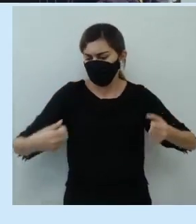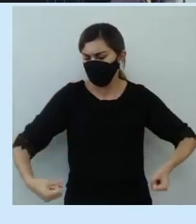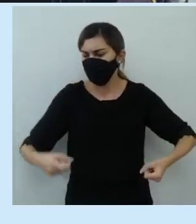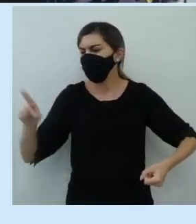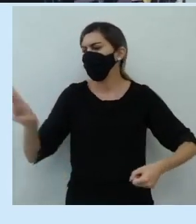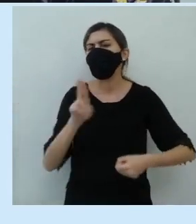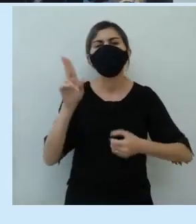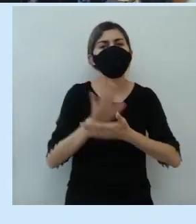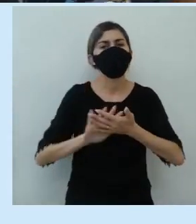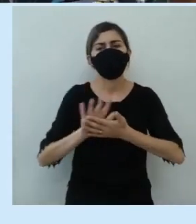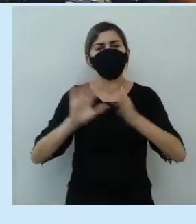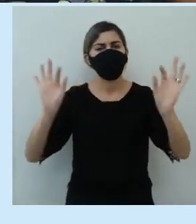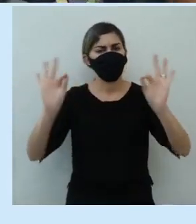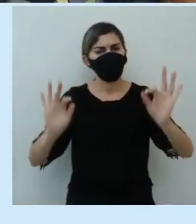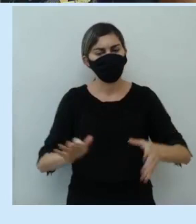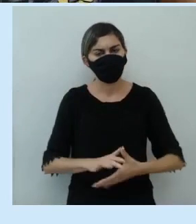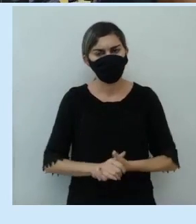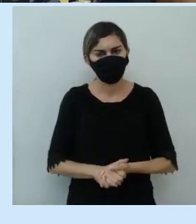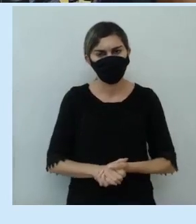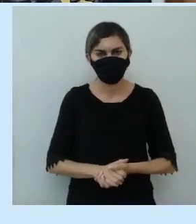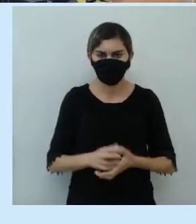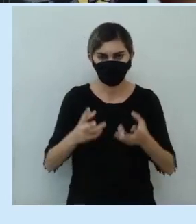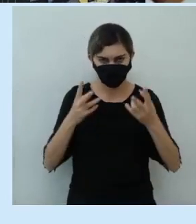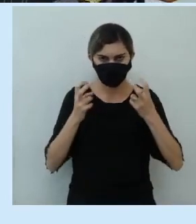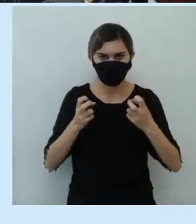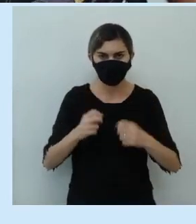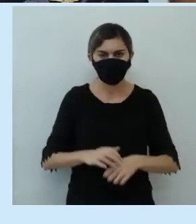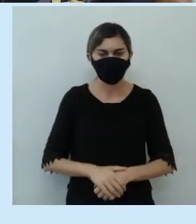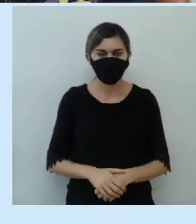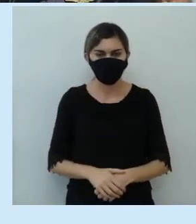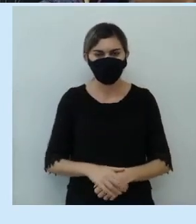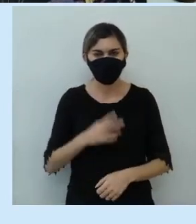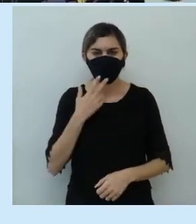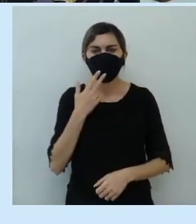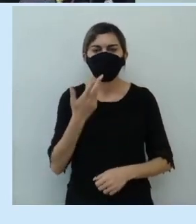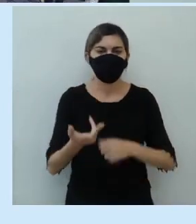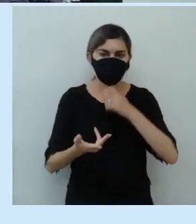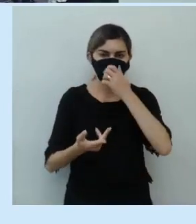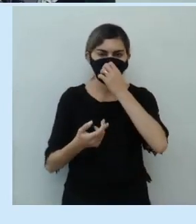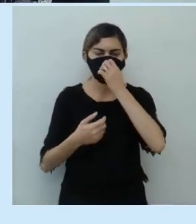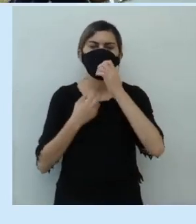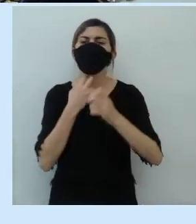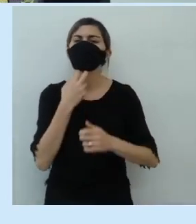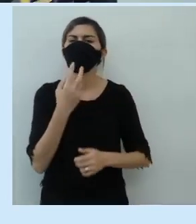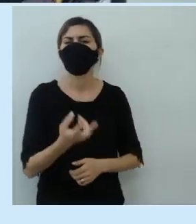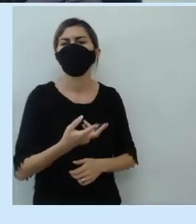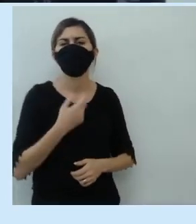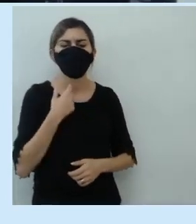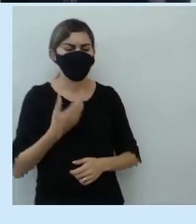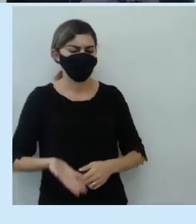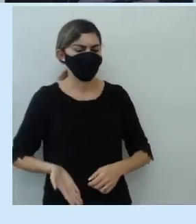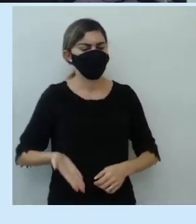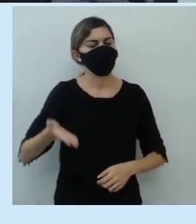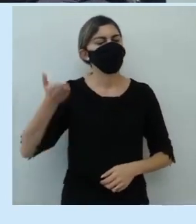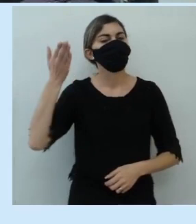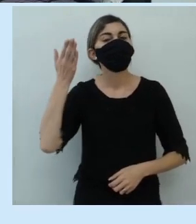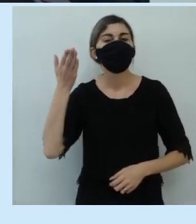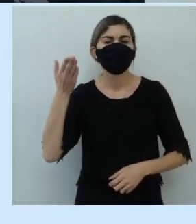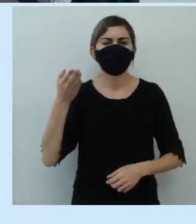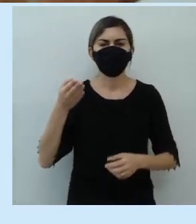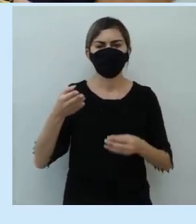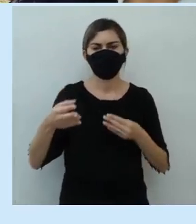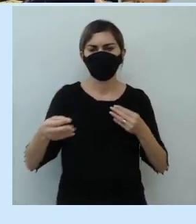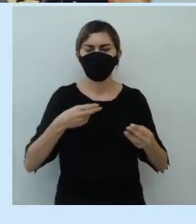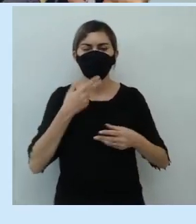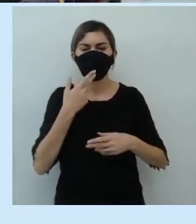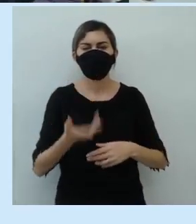nem vai vestir tudo isso. Está percebendo como é que o ator trabalha? Ele vai trabalhar a voz dele, a entonação da voz, a